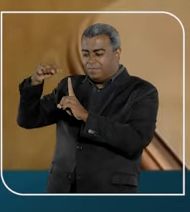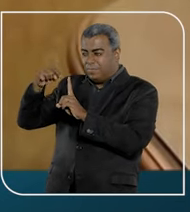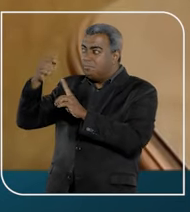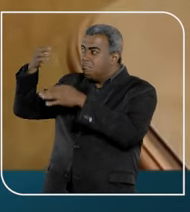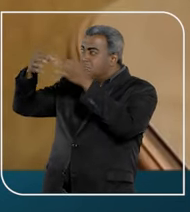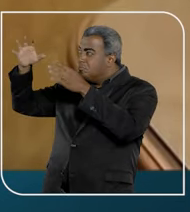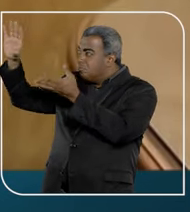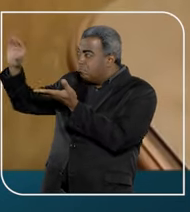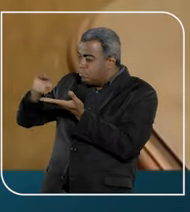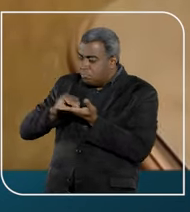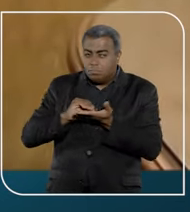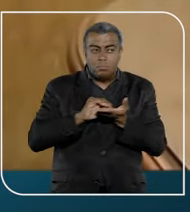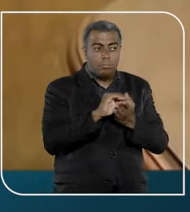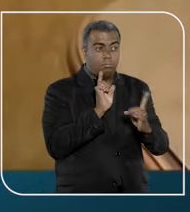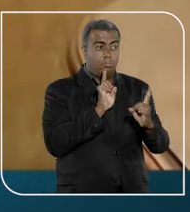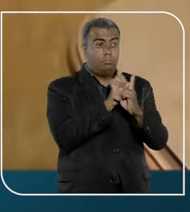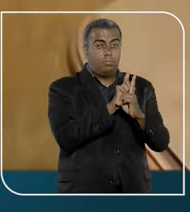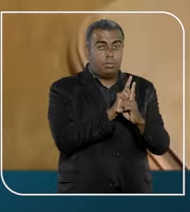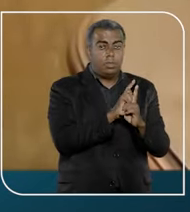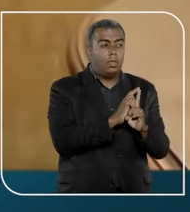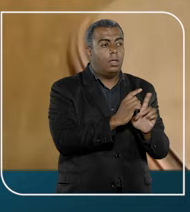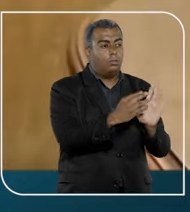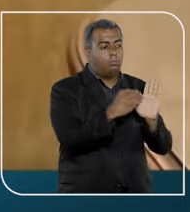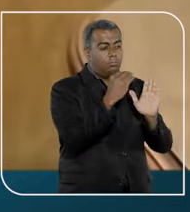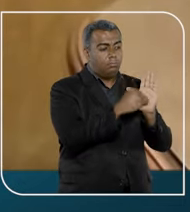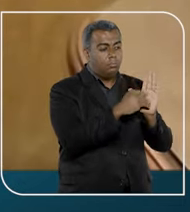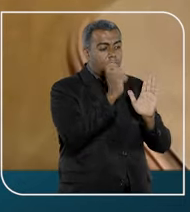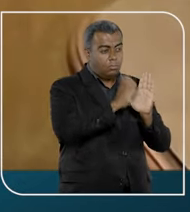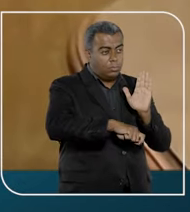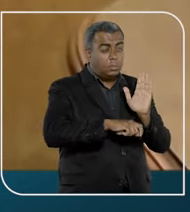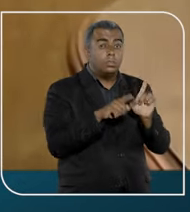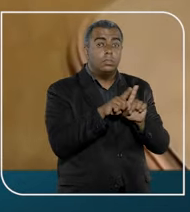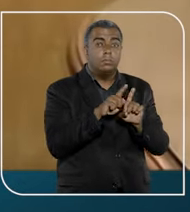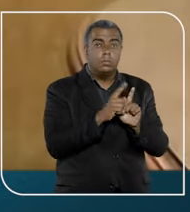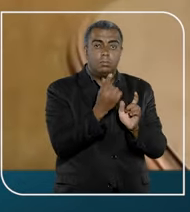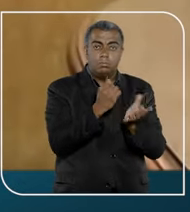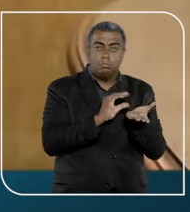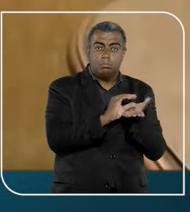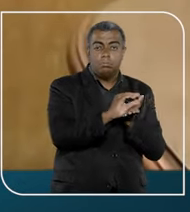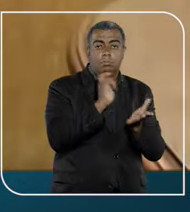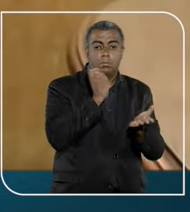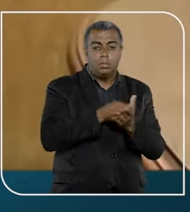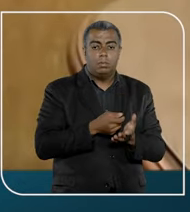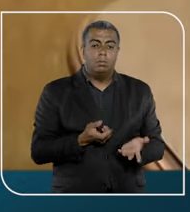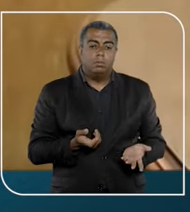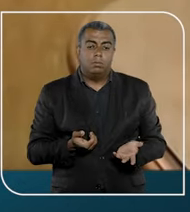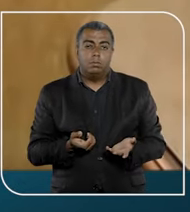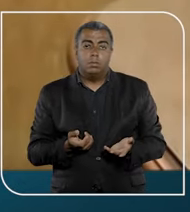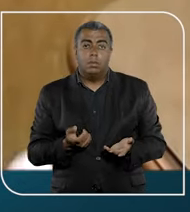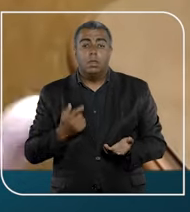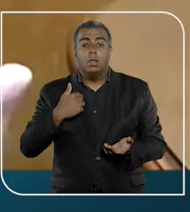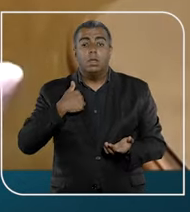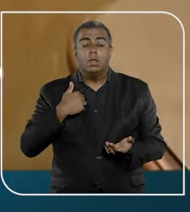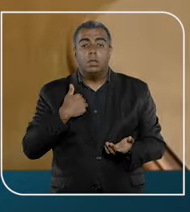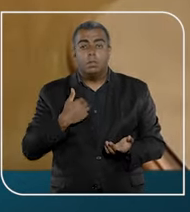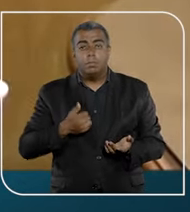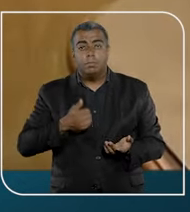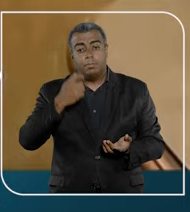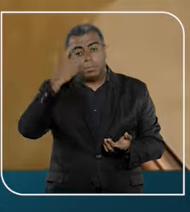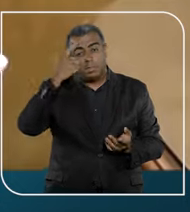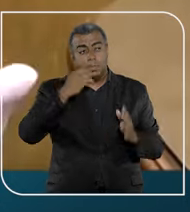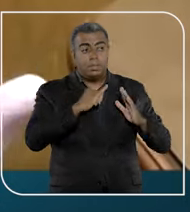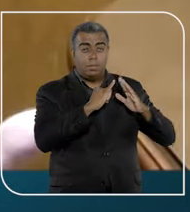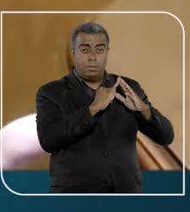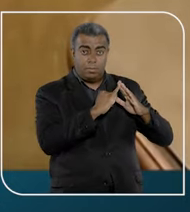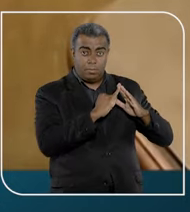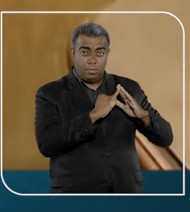de justiça e já vai assinar o termo de penhora e depósito do bem. Certo? Eu cá, para